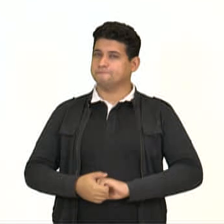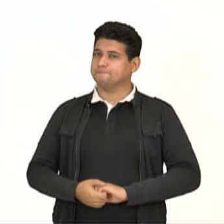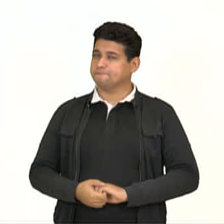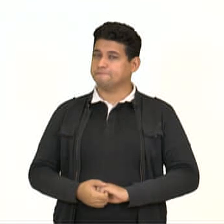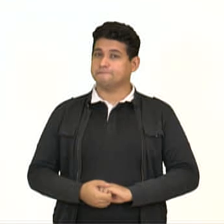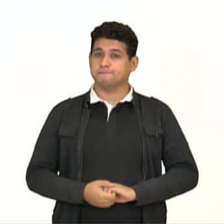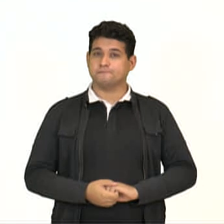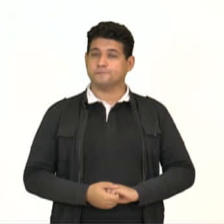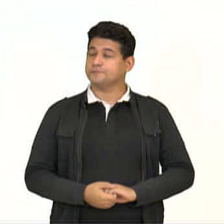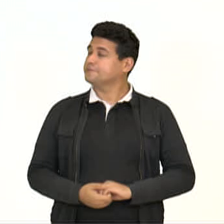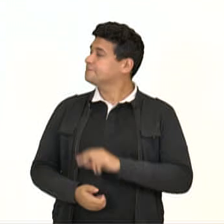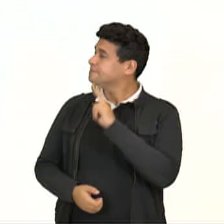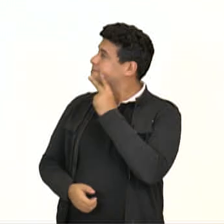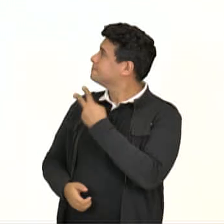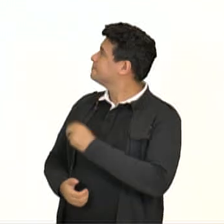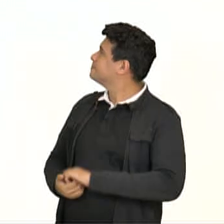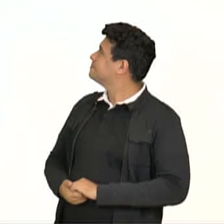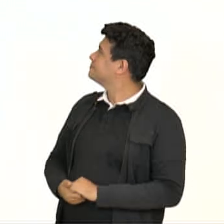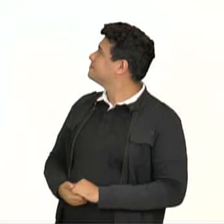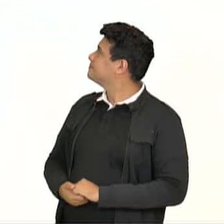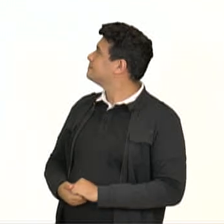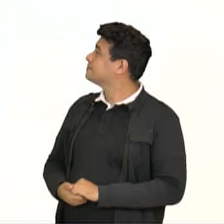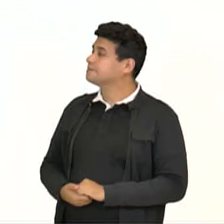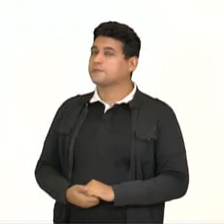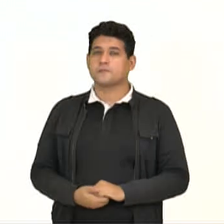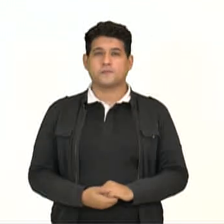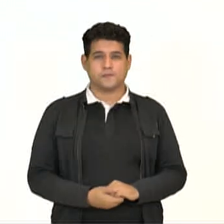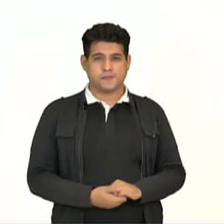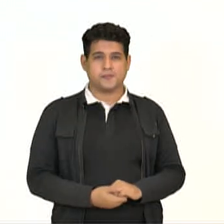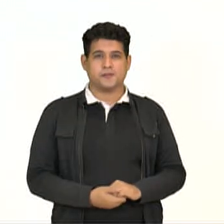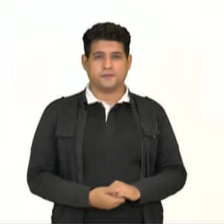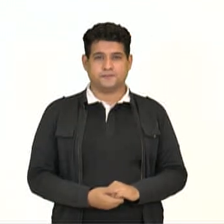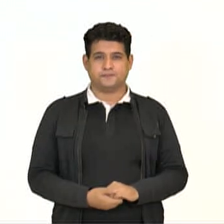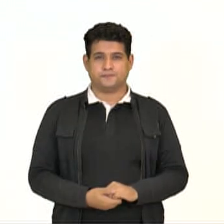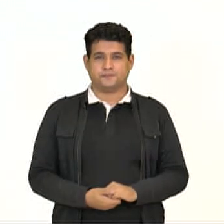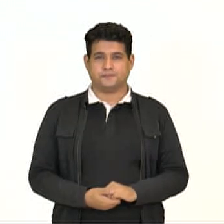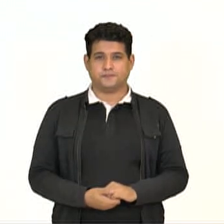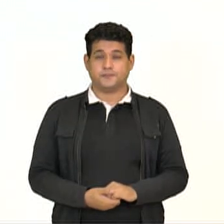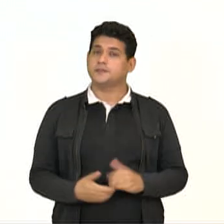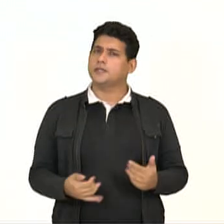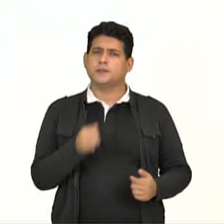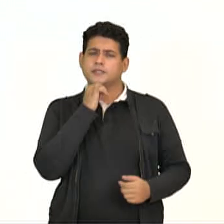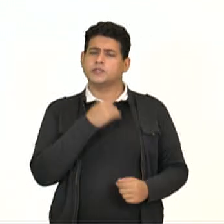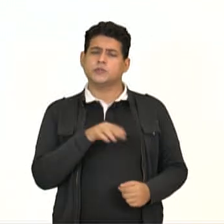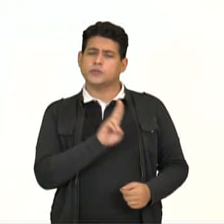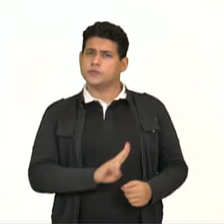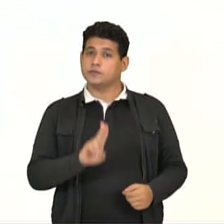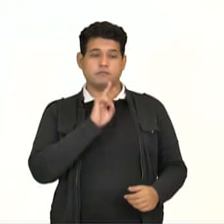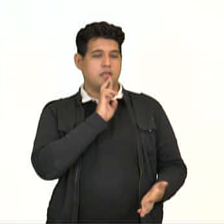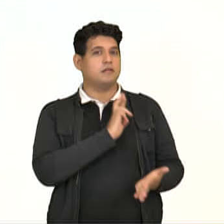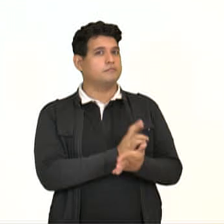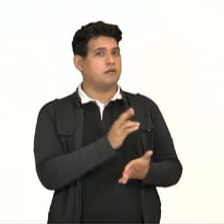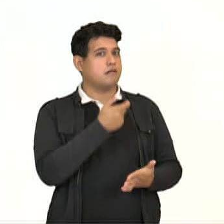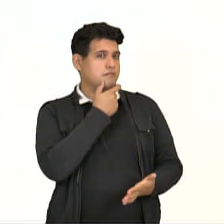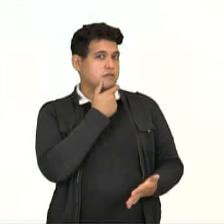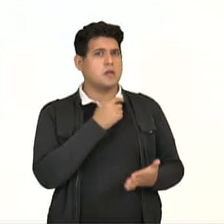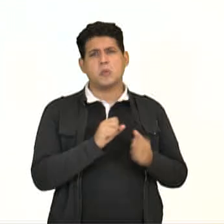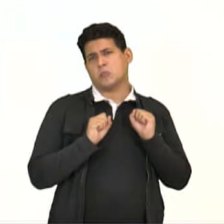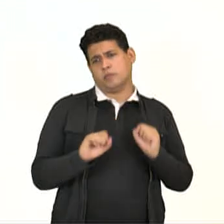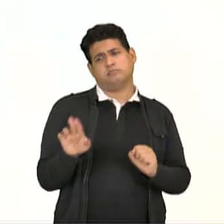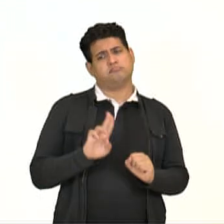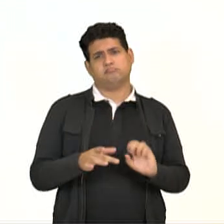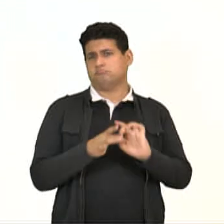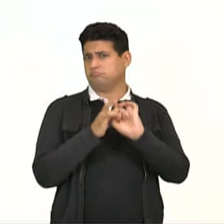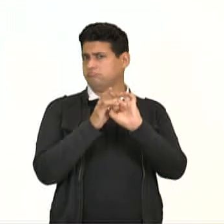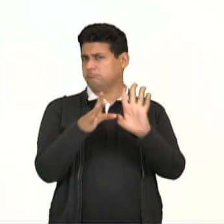If you go outside with wet hair, I will have a flu. Eu coloquei esse resultado, você pode ter colocado outro,